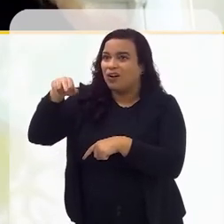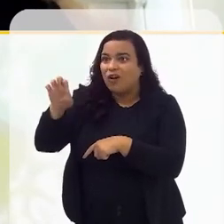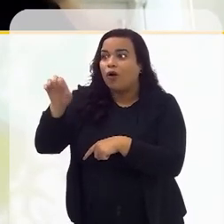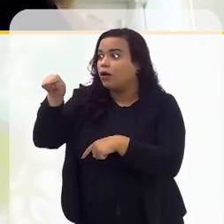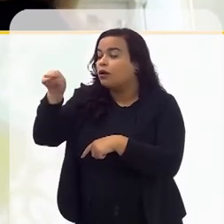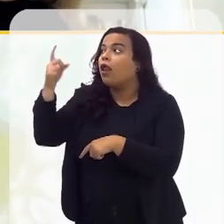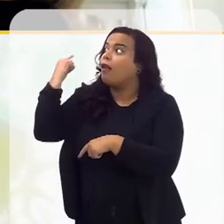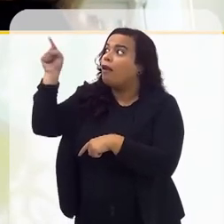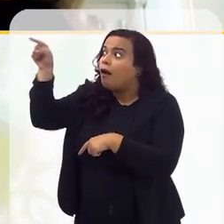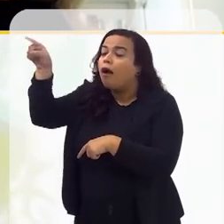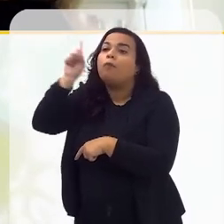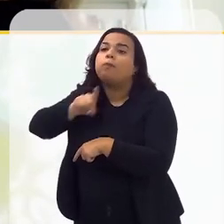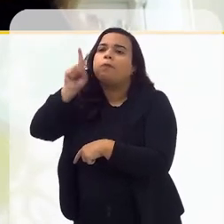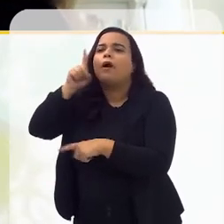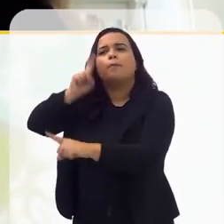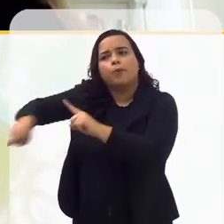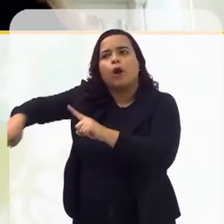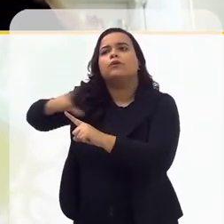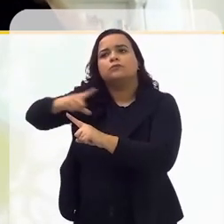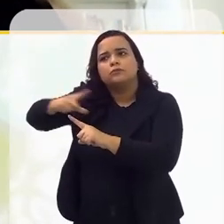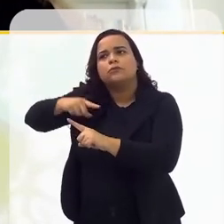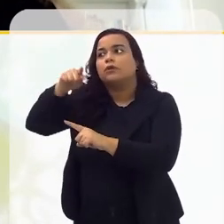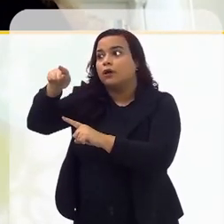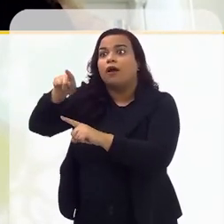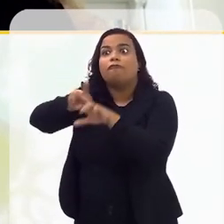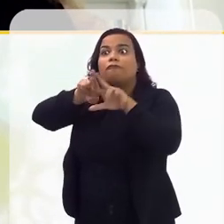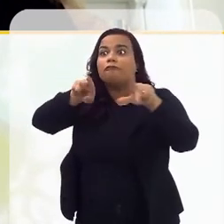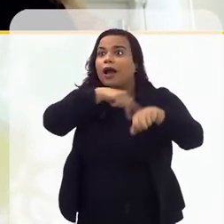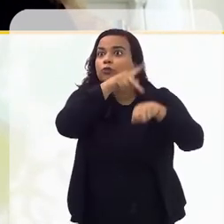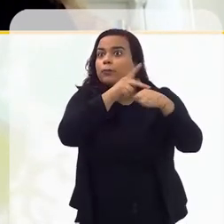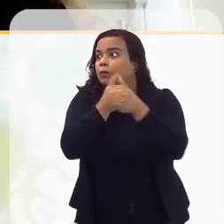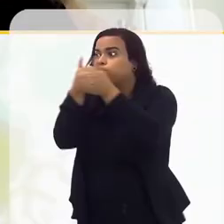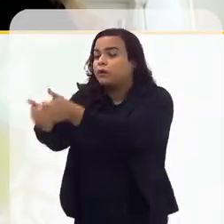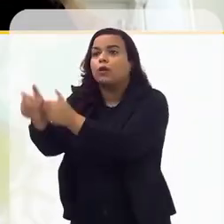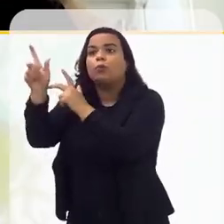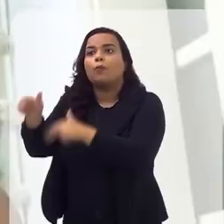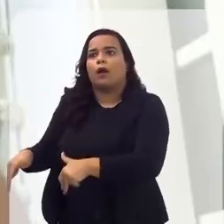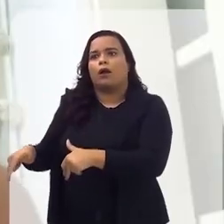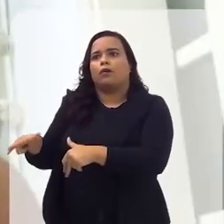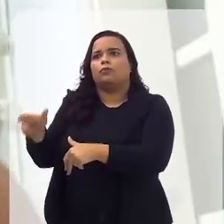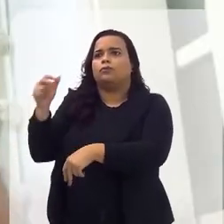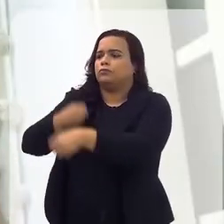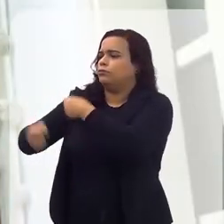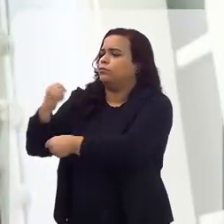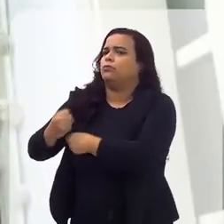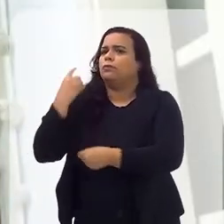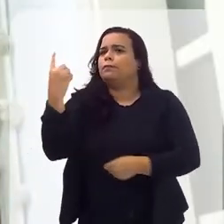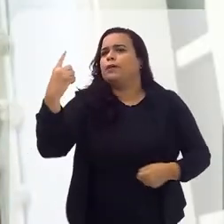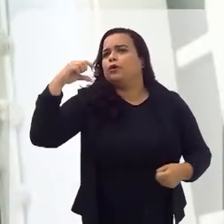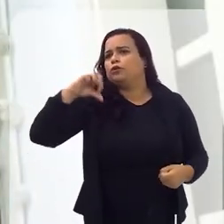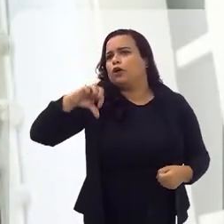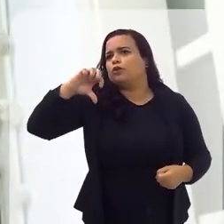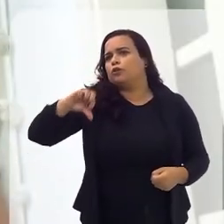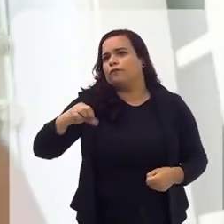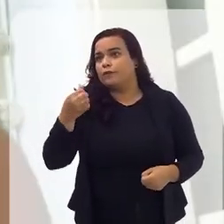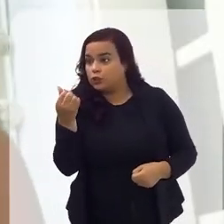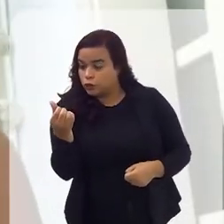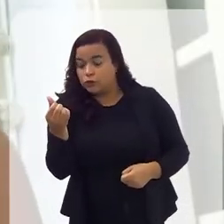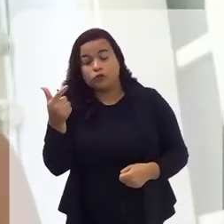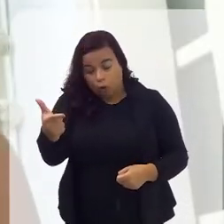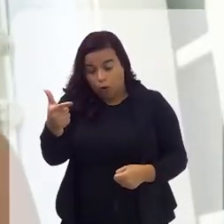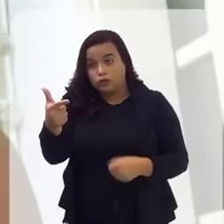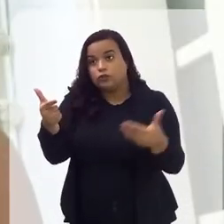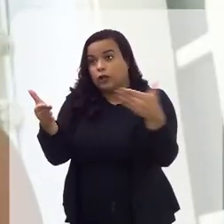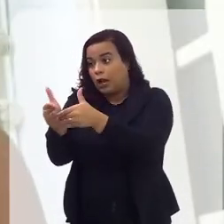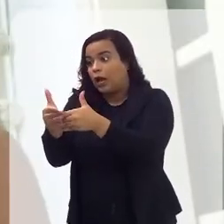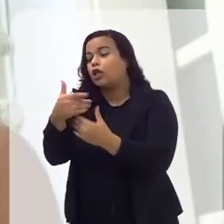ele foi proibido nos Estados Unidos e essa medida foi seguida por vários países desde de 92 a